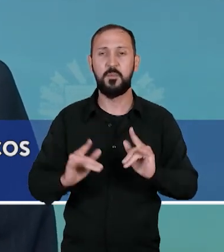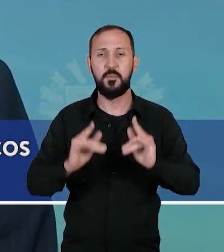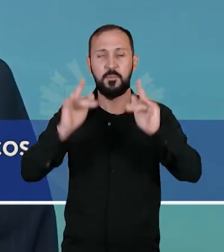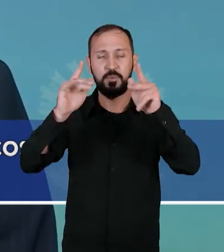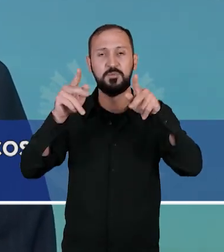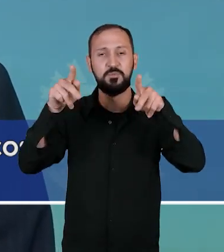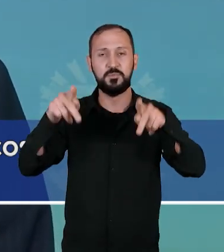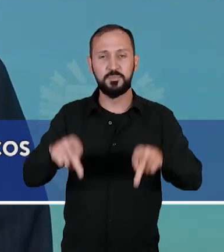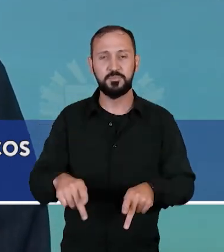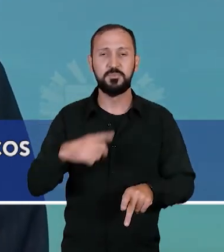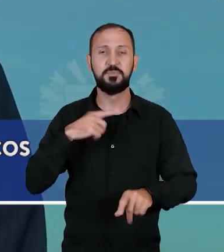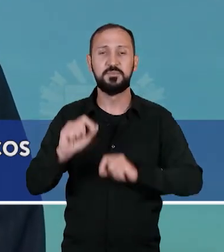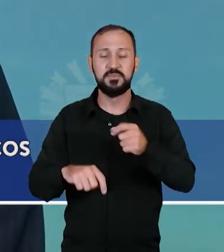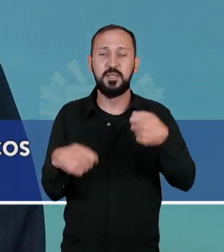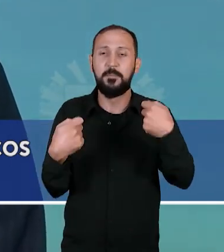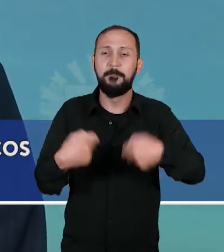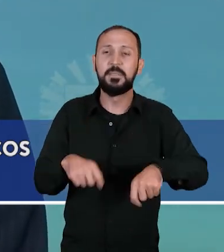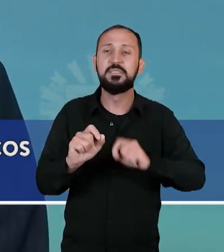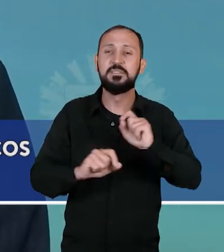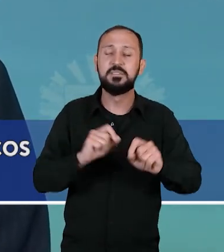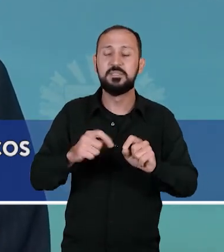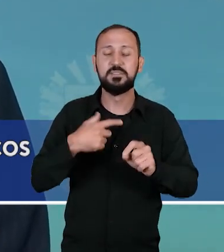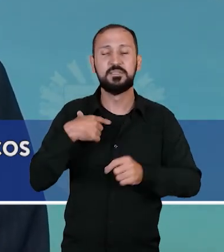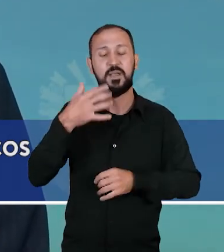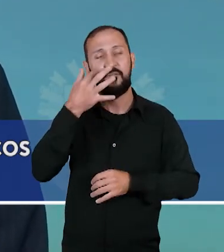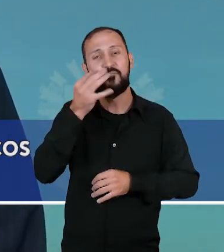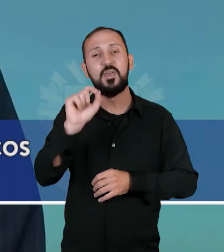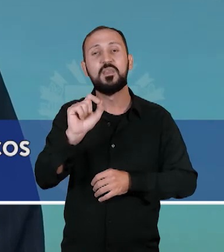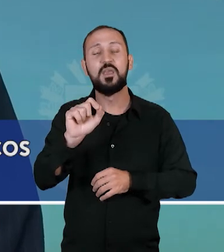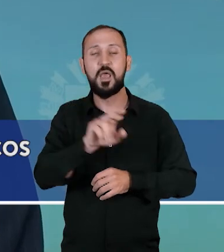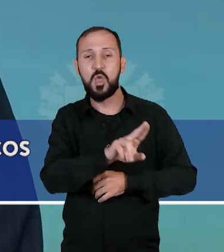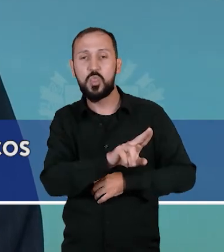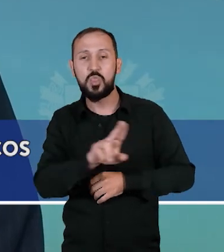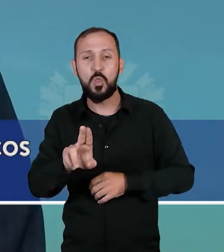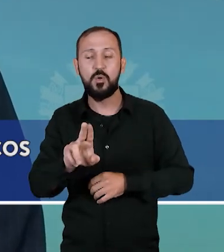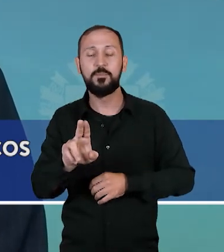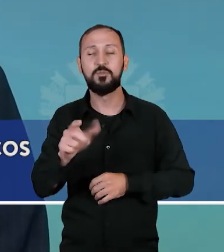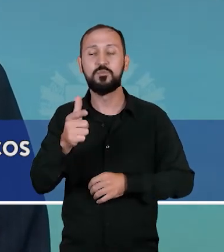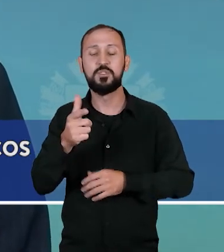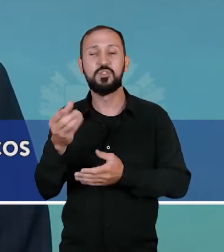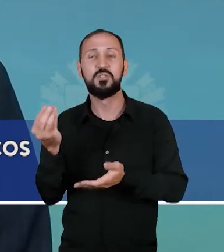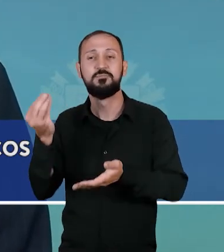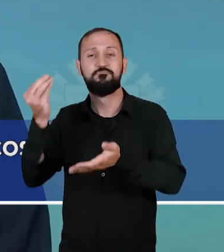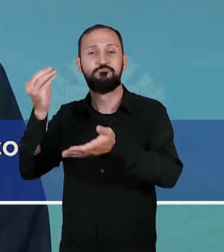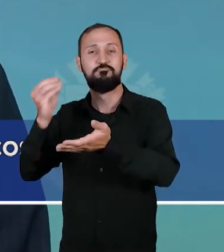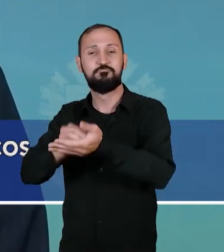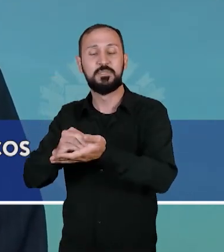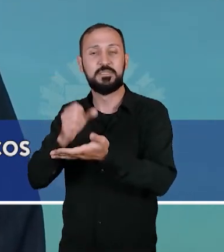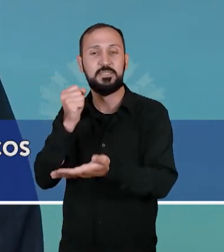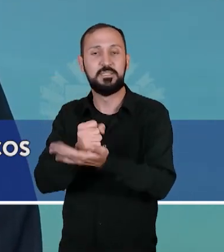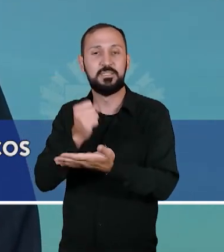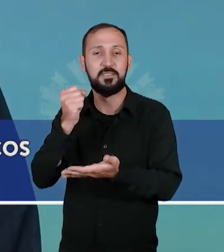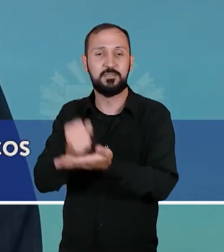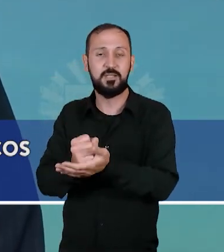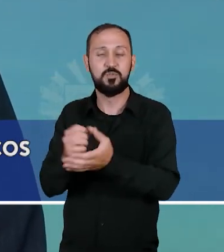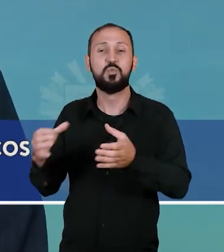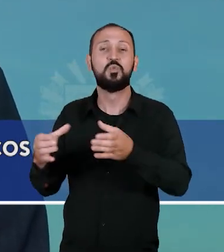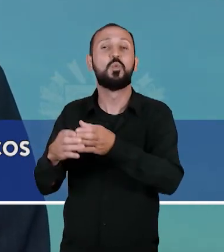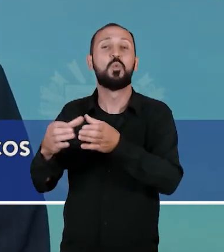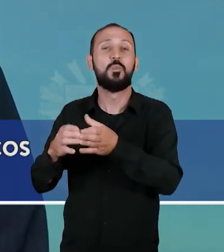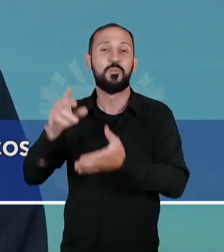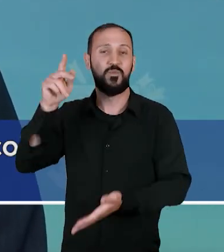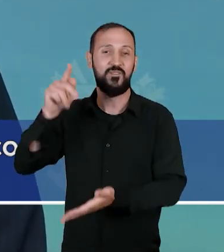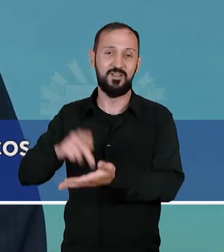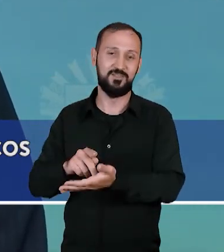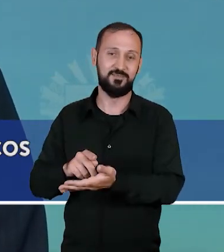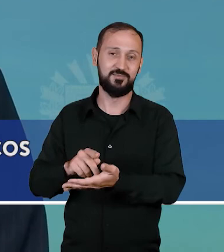prédio público, é preciso observar que este nome não esteja inscrito no cadastro da Comissão da